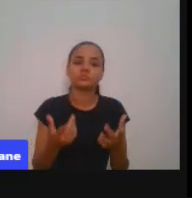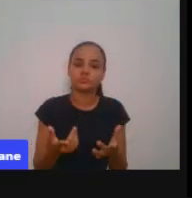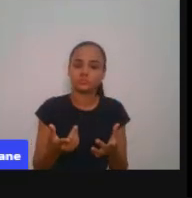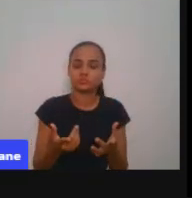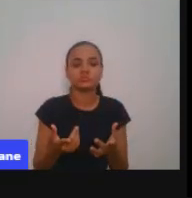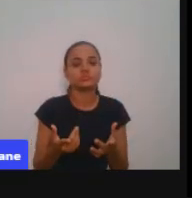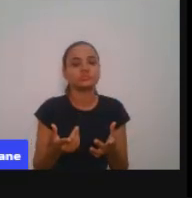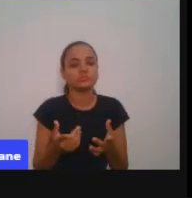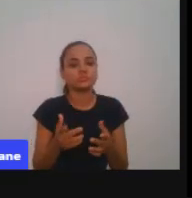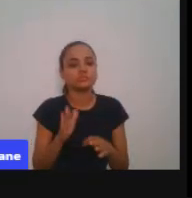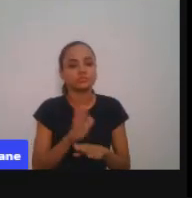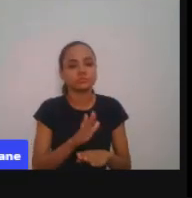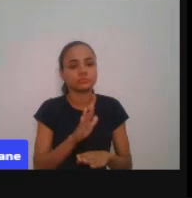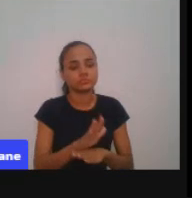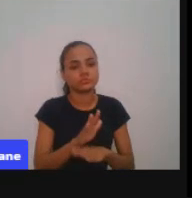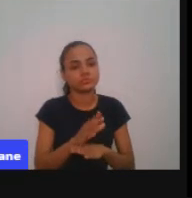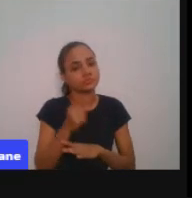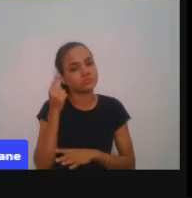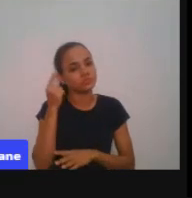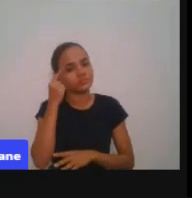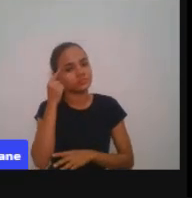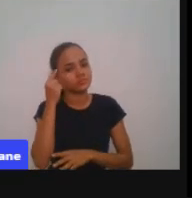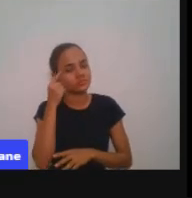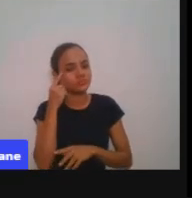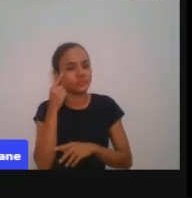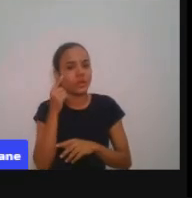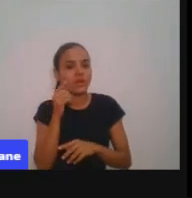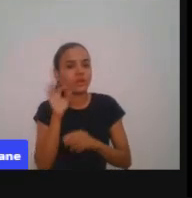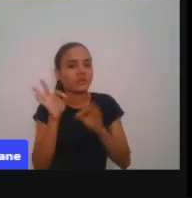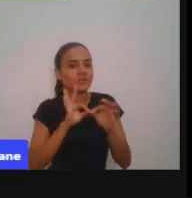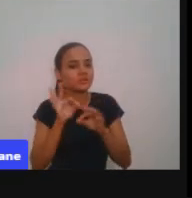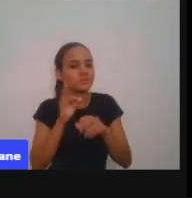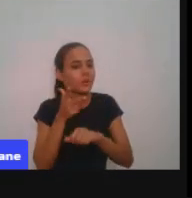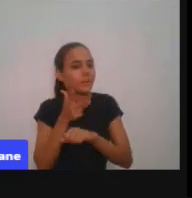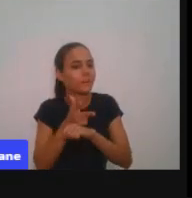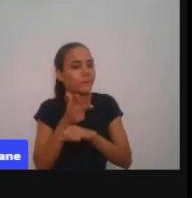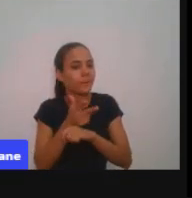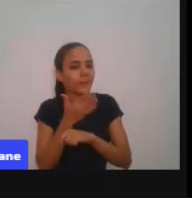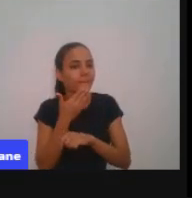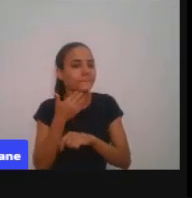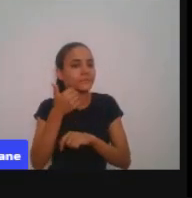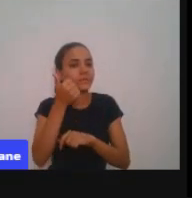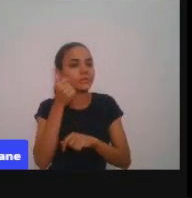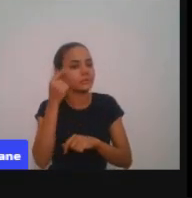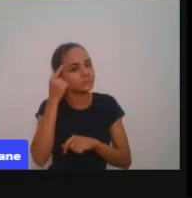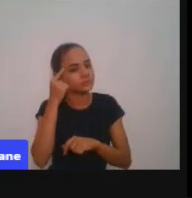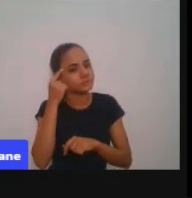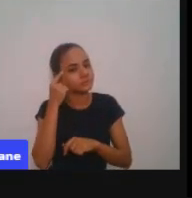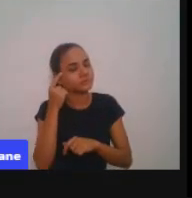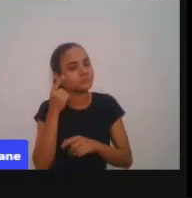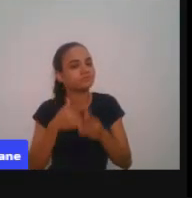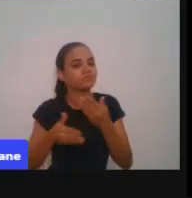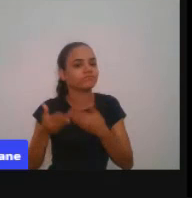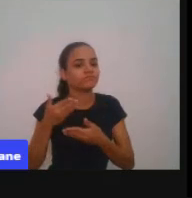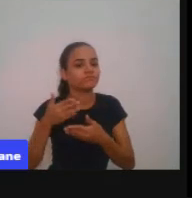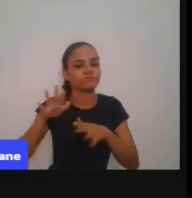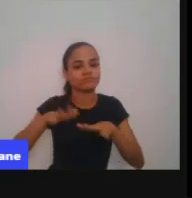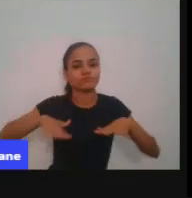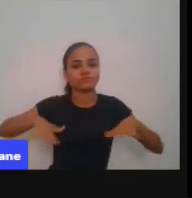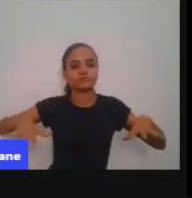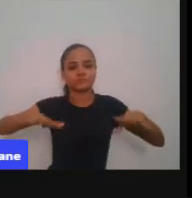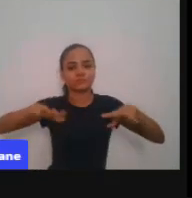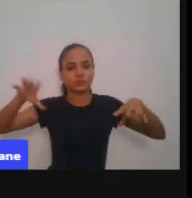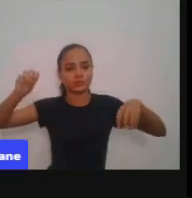interações, pensando na criança, pensando em tudo isso, pensando no espaço, no som, na luz, isso não vai